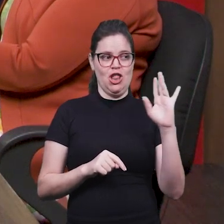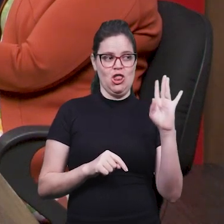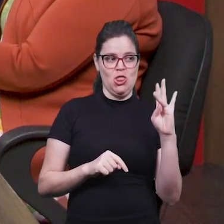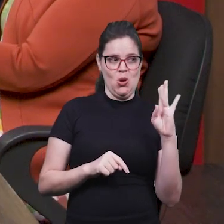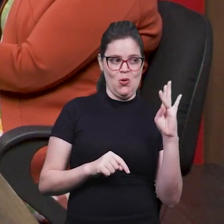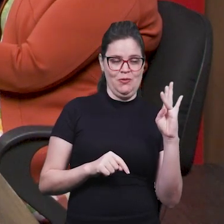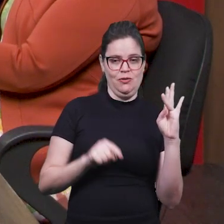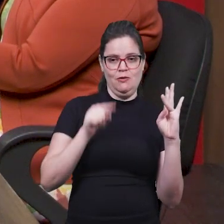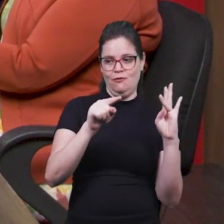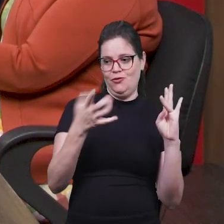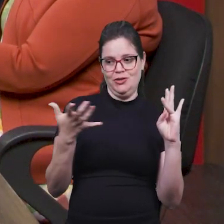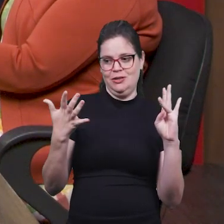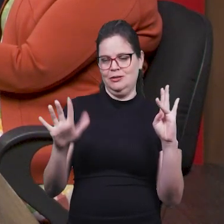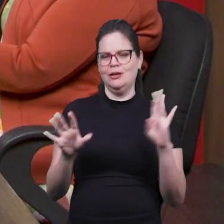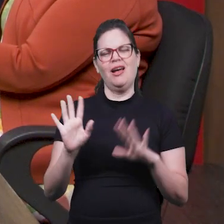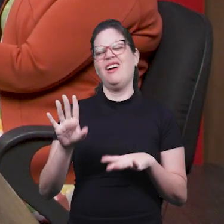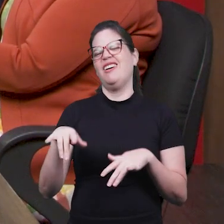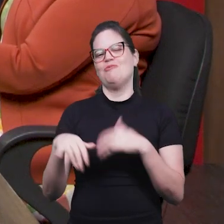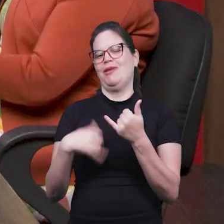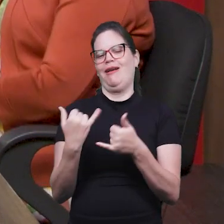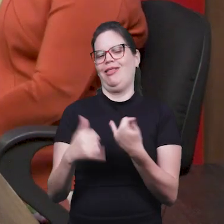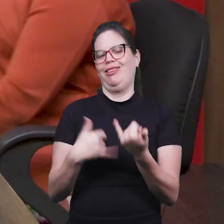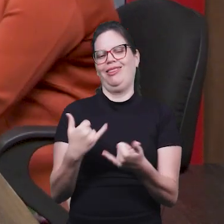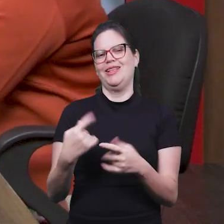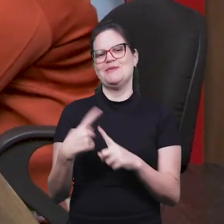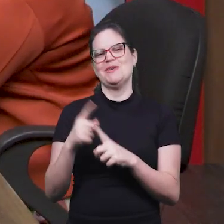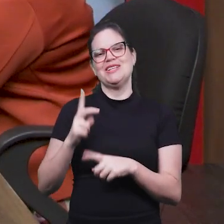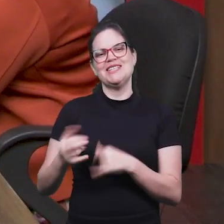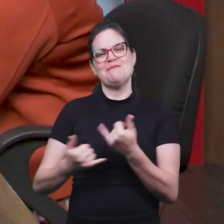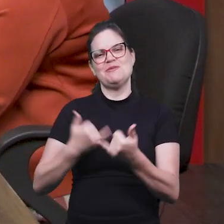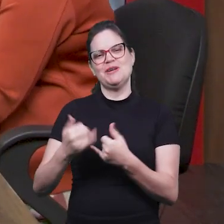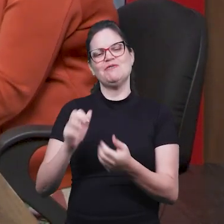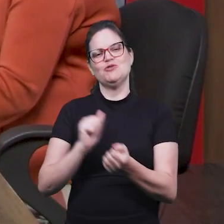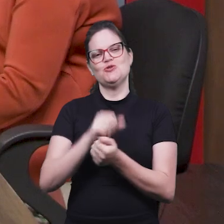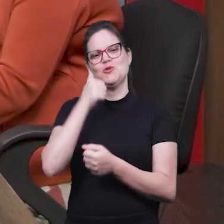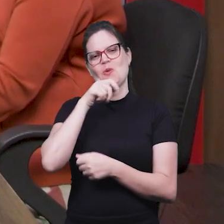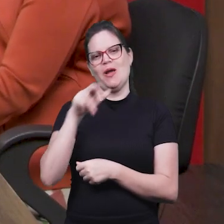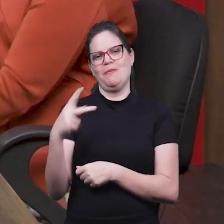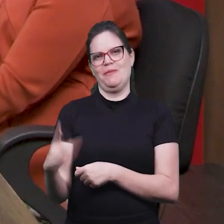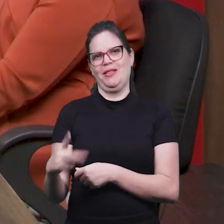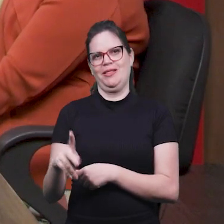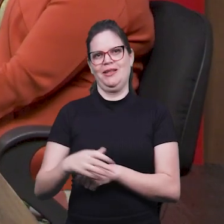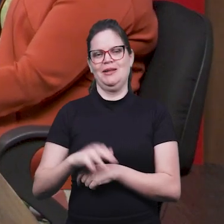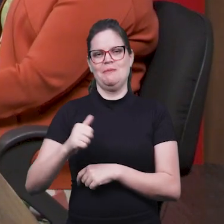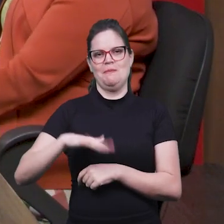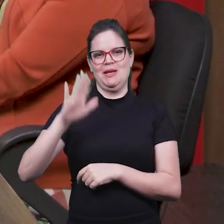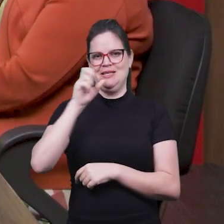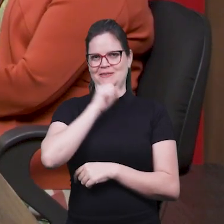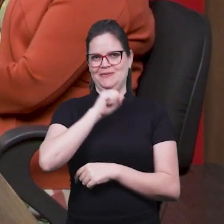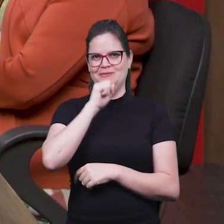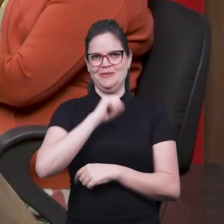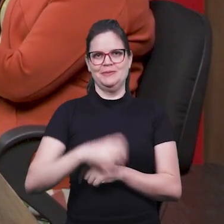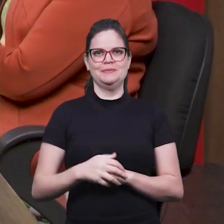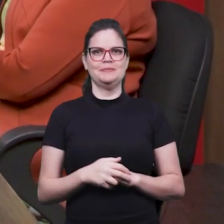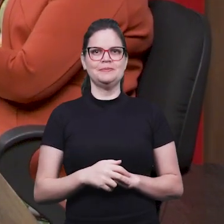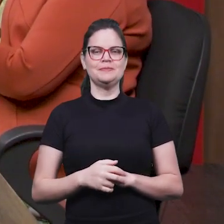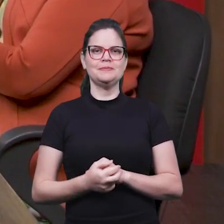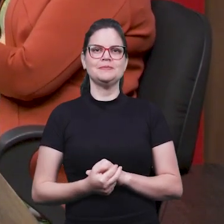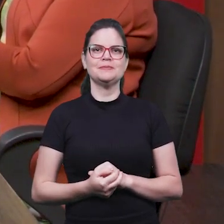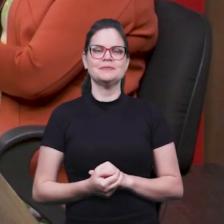a noiva, você não queria. Era brincadeira, porque na verdade eu brincava com ela e a irmã dela, com ela e a mais